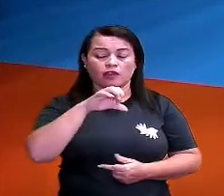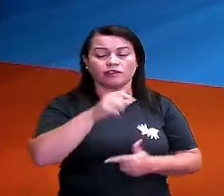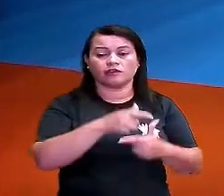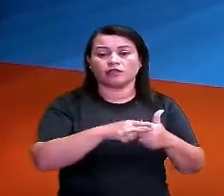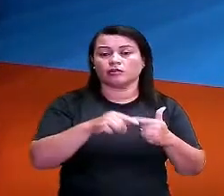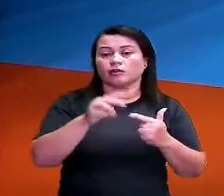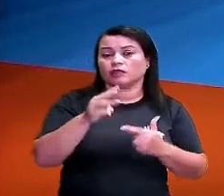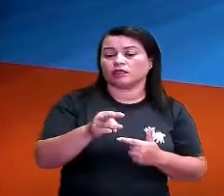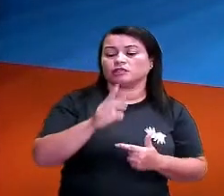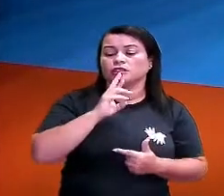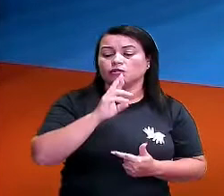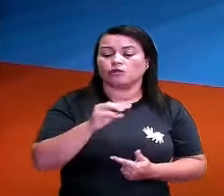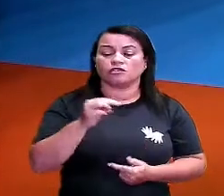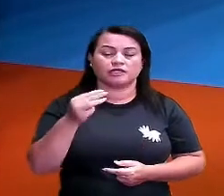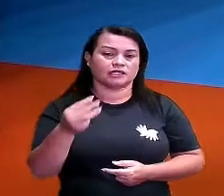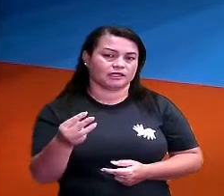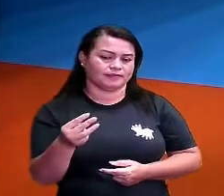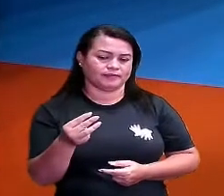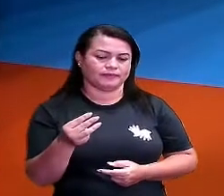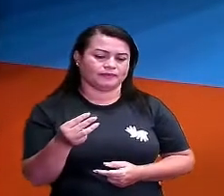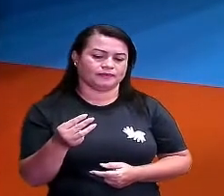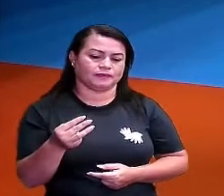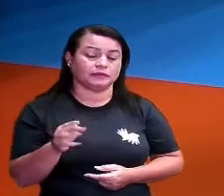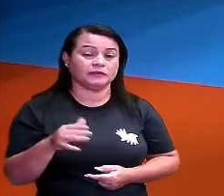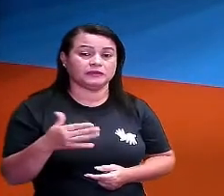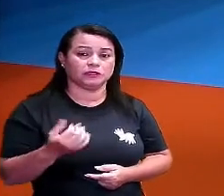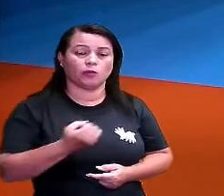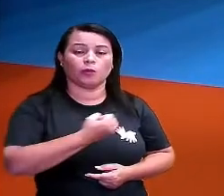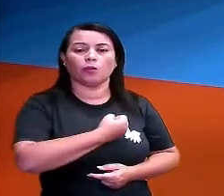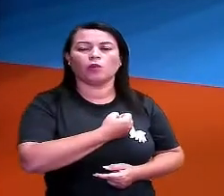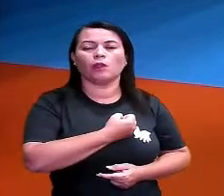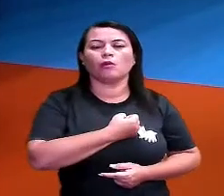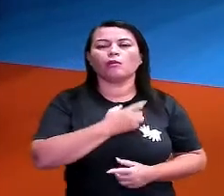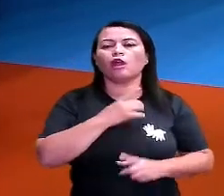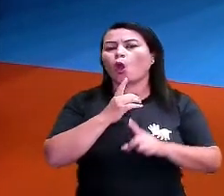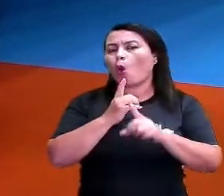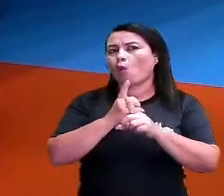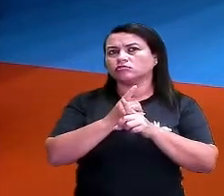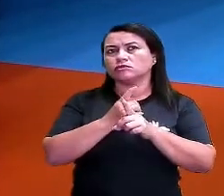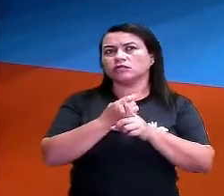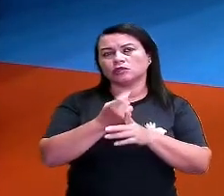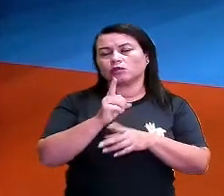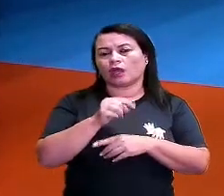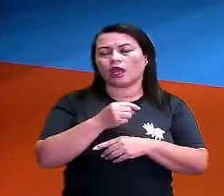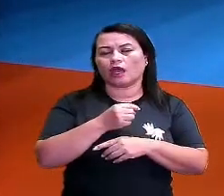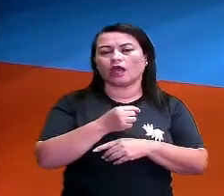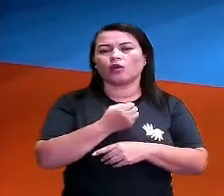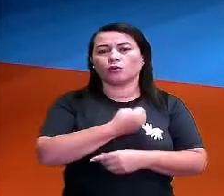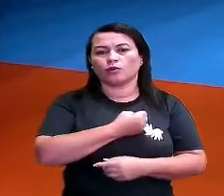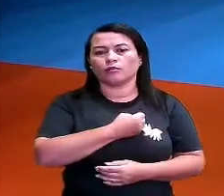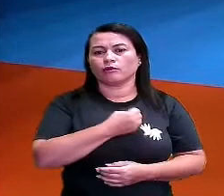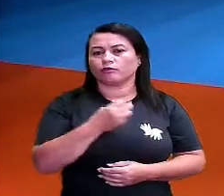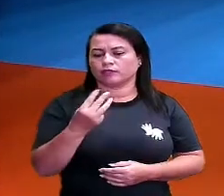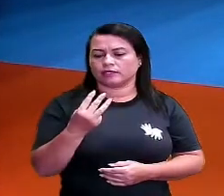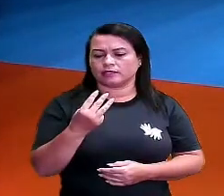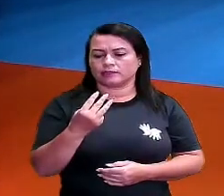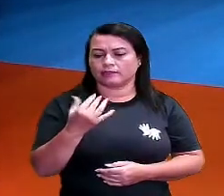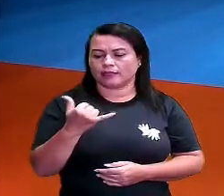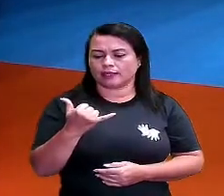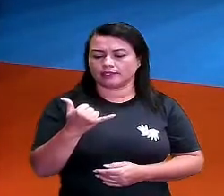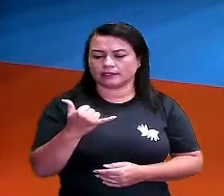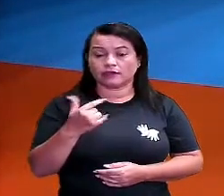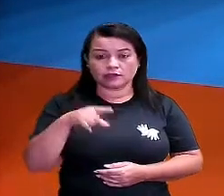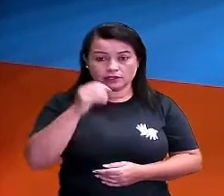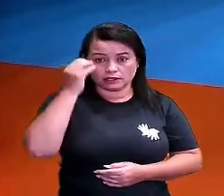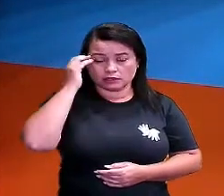por 3 igual a 3. Então, o número a ser encontrado, o segundo número, é o número 3. Beleza?